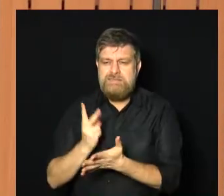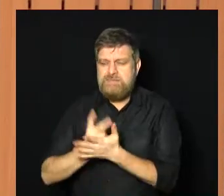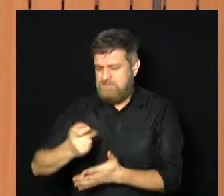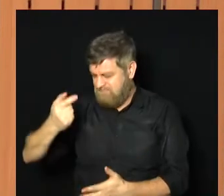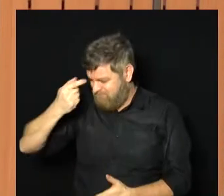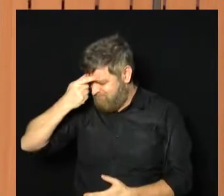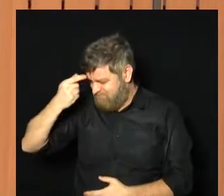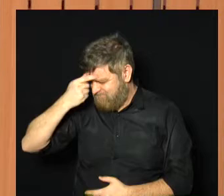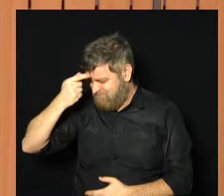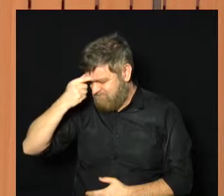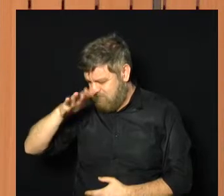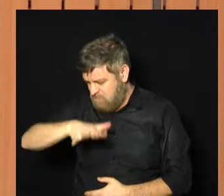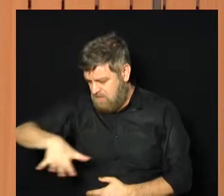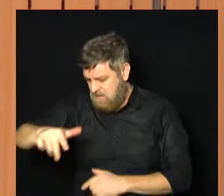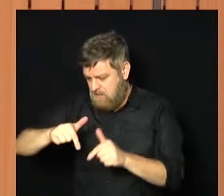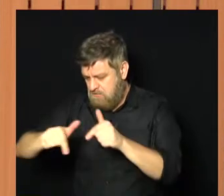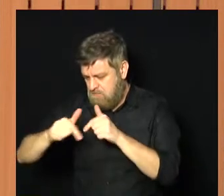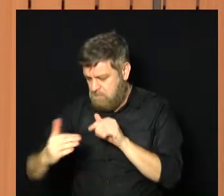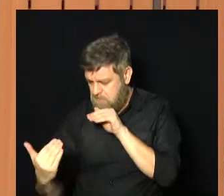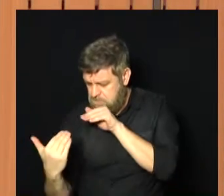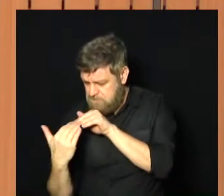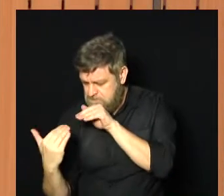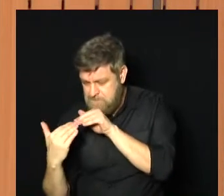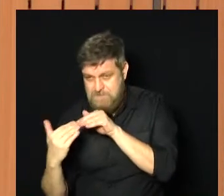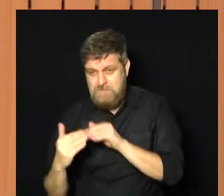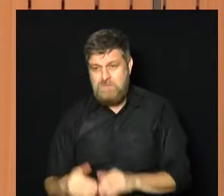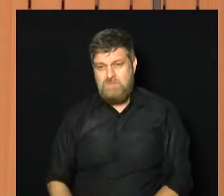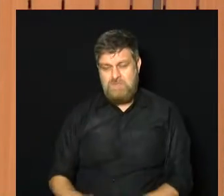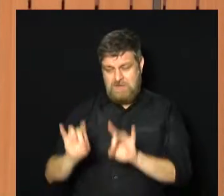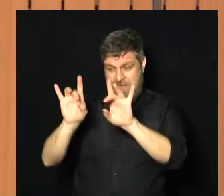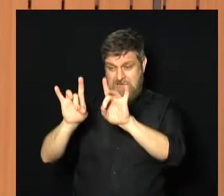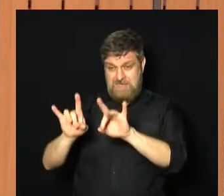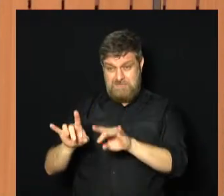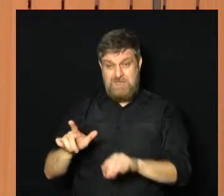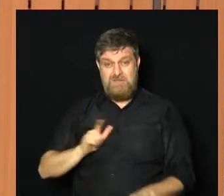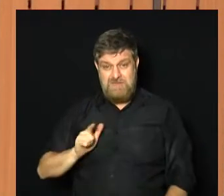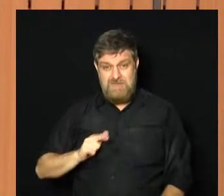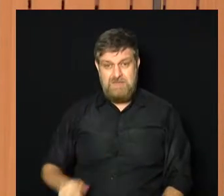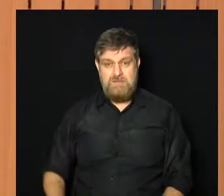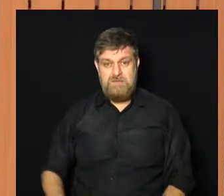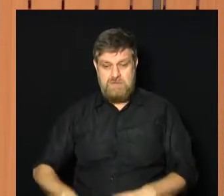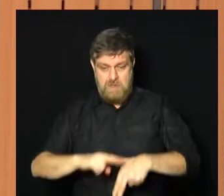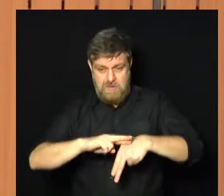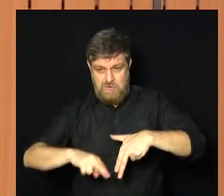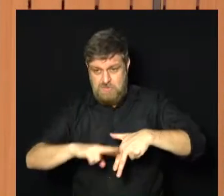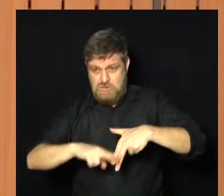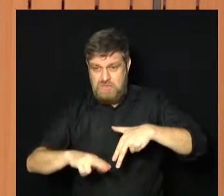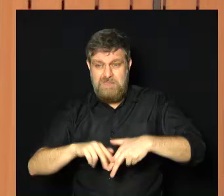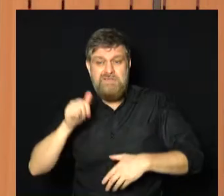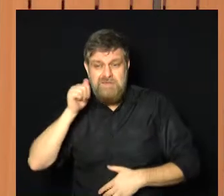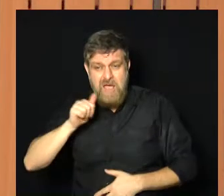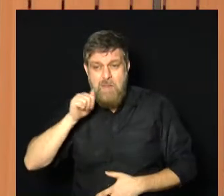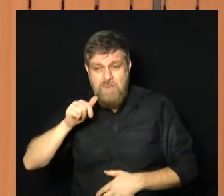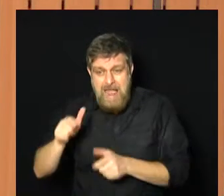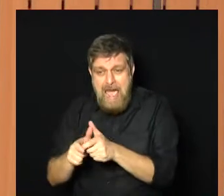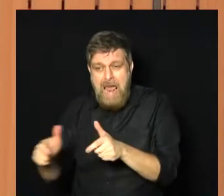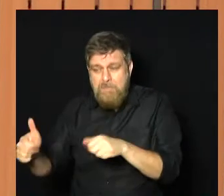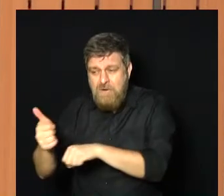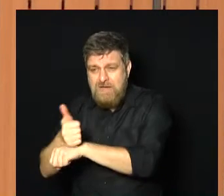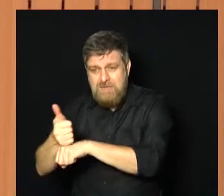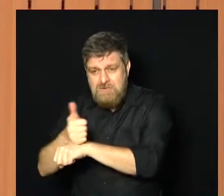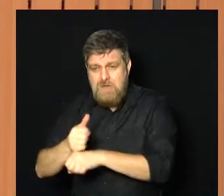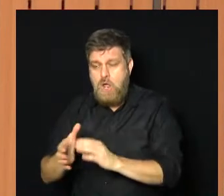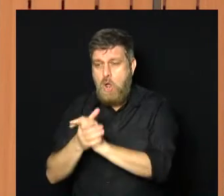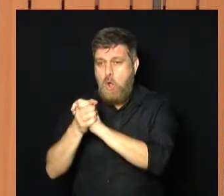defesa da classe trabalhadora, especialmente quando do corte de gêneros sobressai, como é o caso. Parabéns, Maria